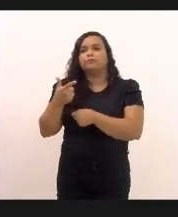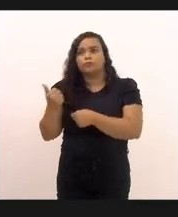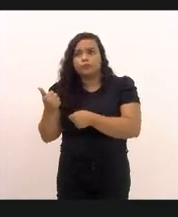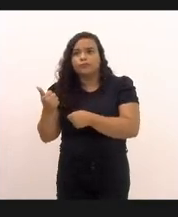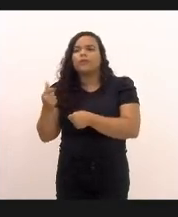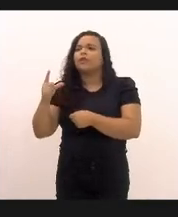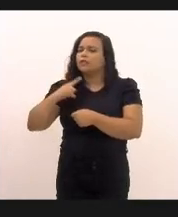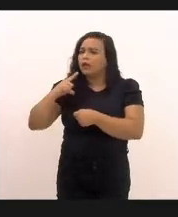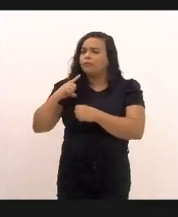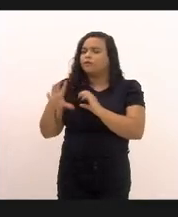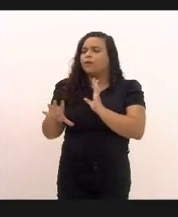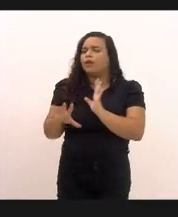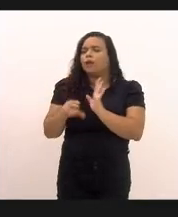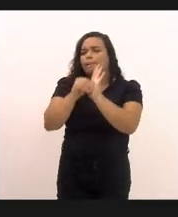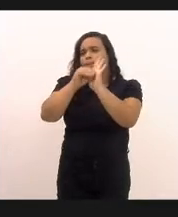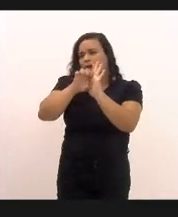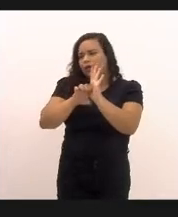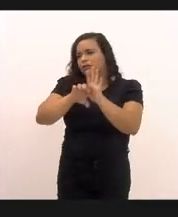sofreu várias emendas.